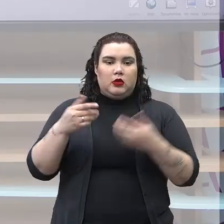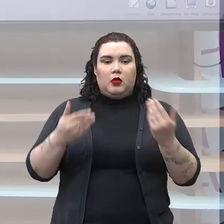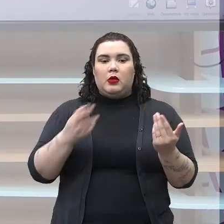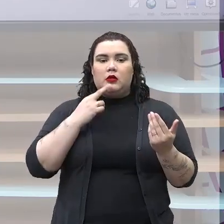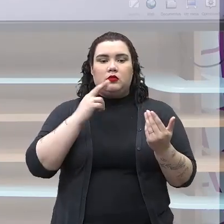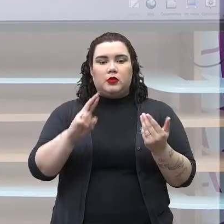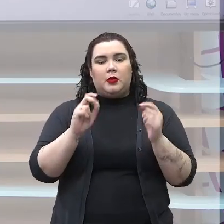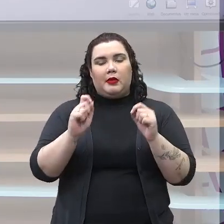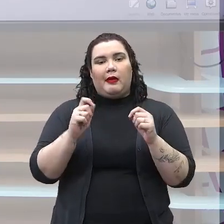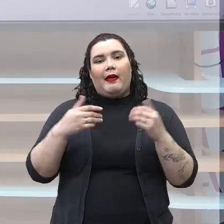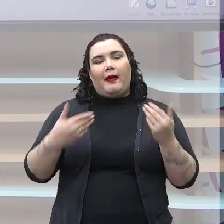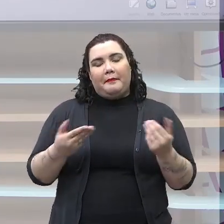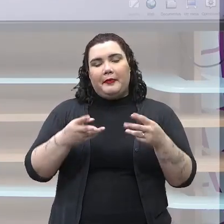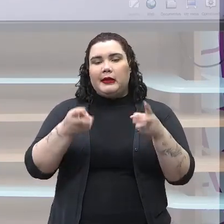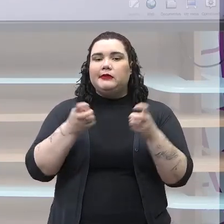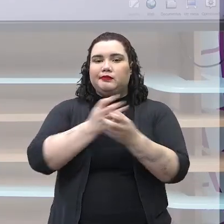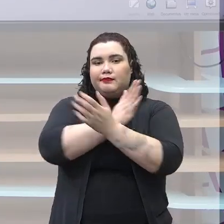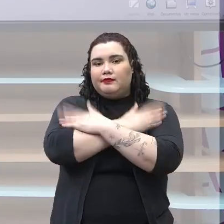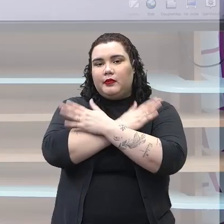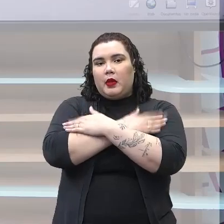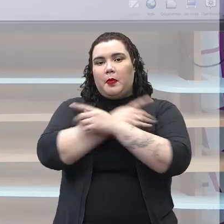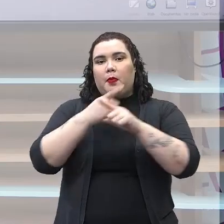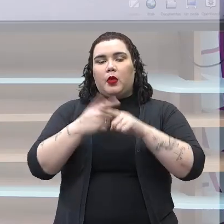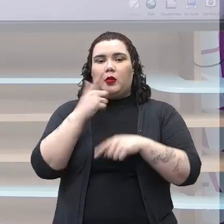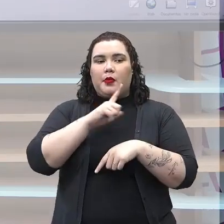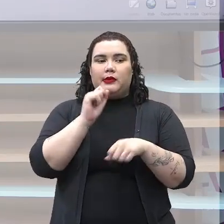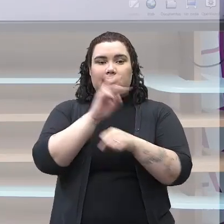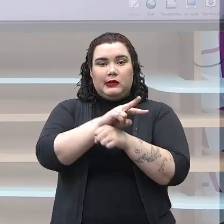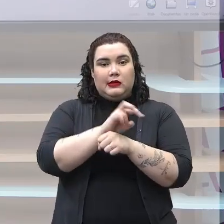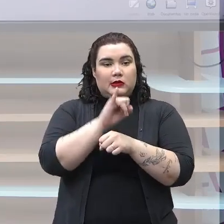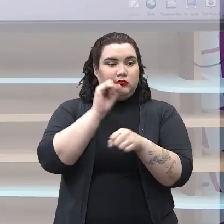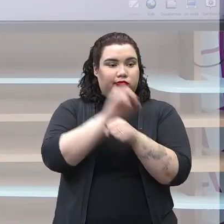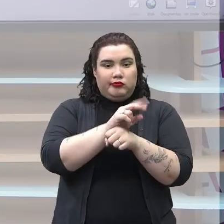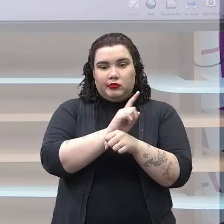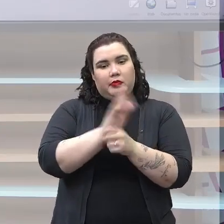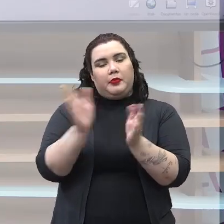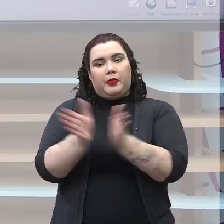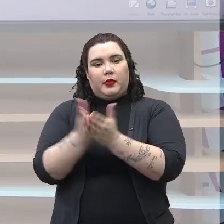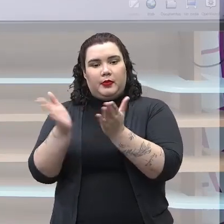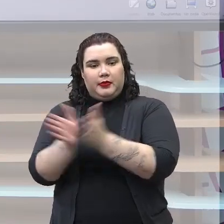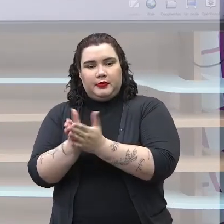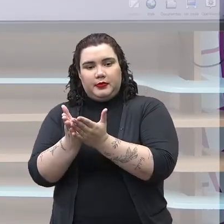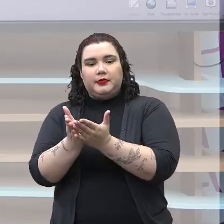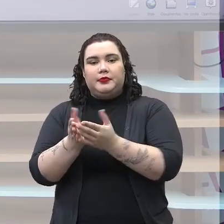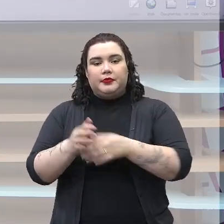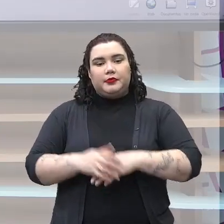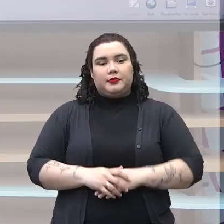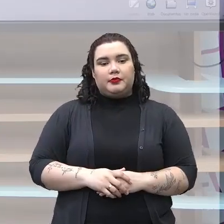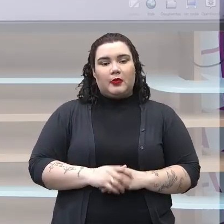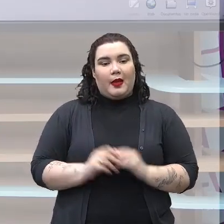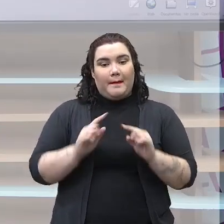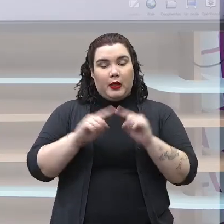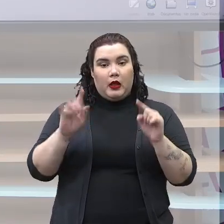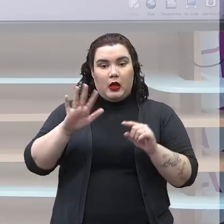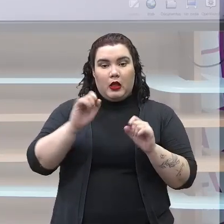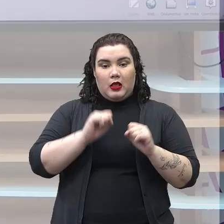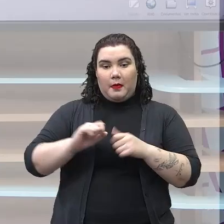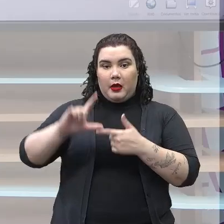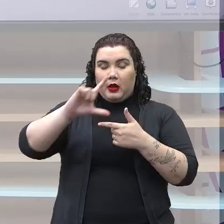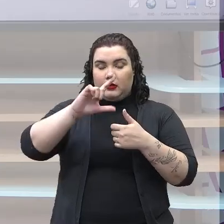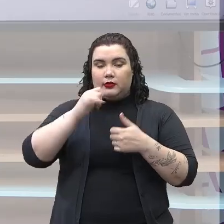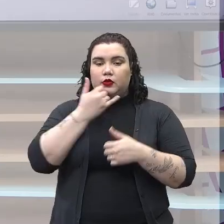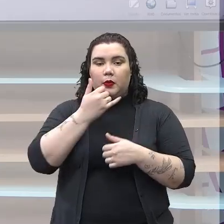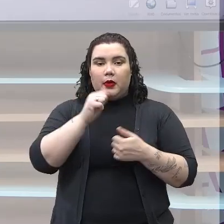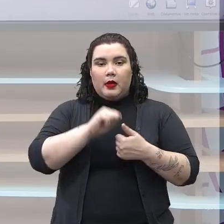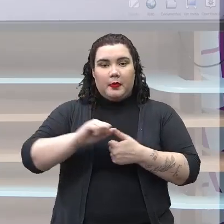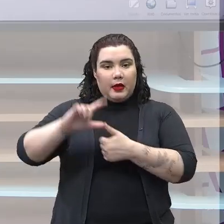é desemprego, consequentemente pobreza, dependência, né? Enfim, tem outros problemas nesse sentido. Só na América Latina, gente, como a gente vai ver